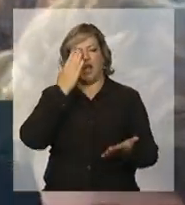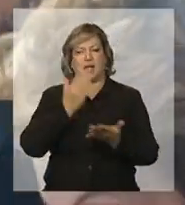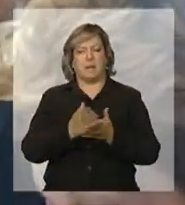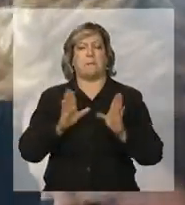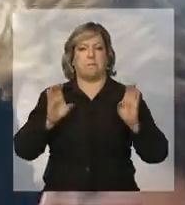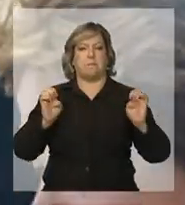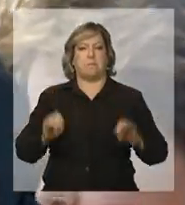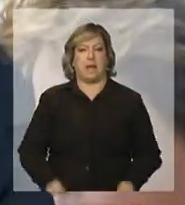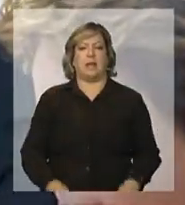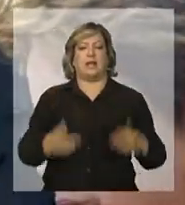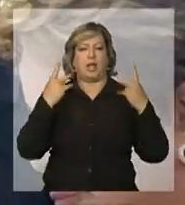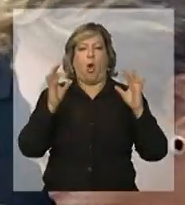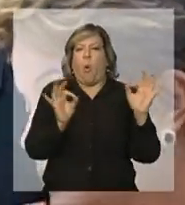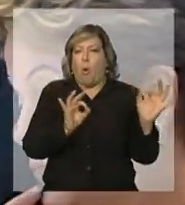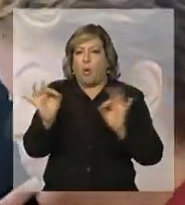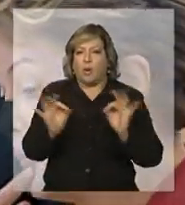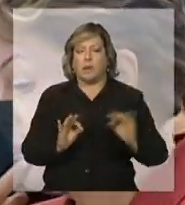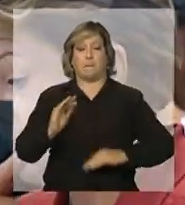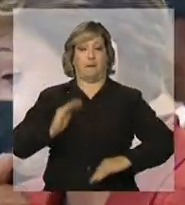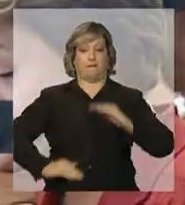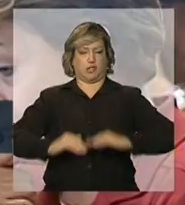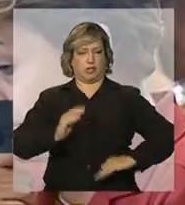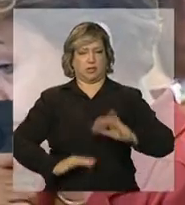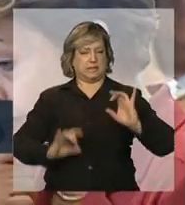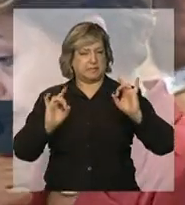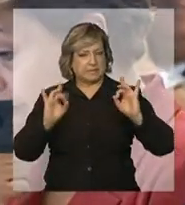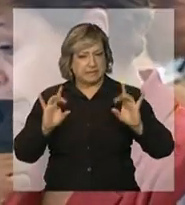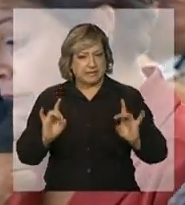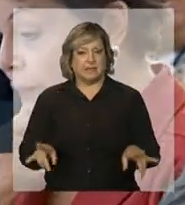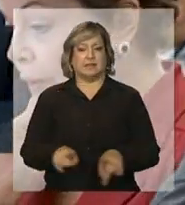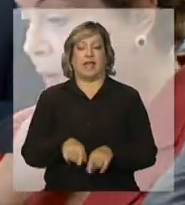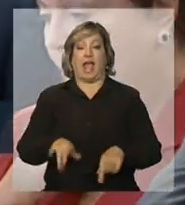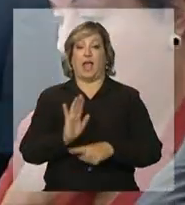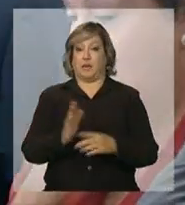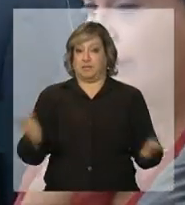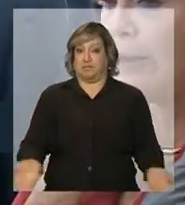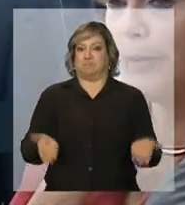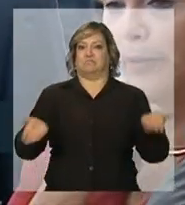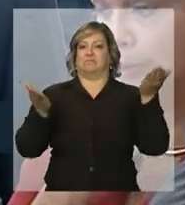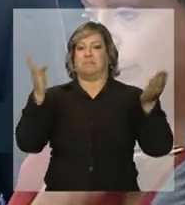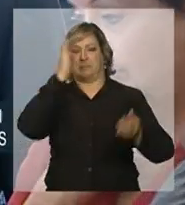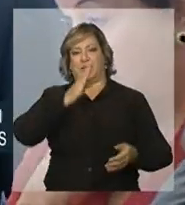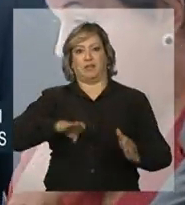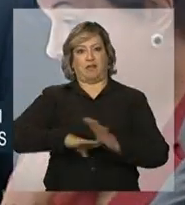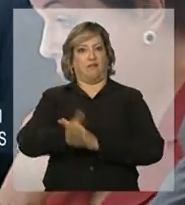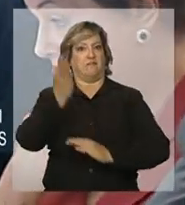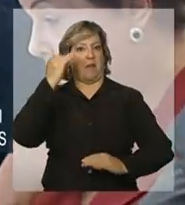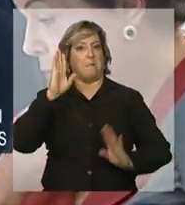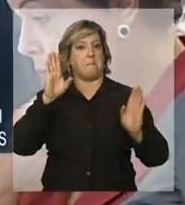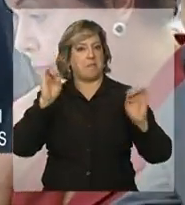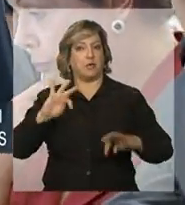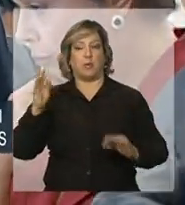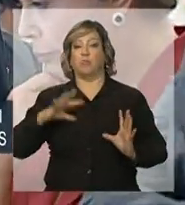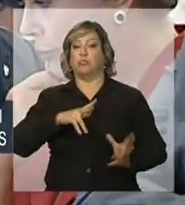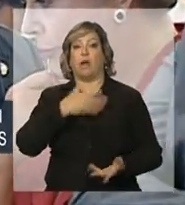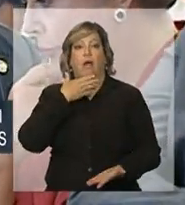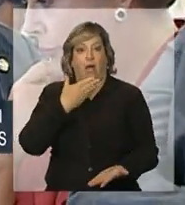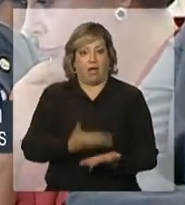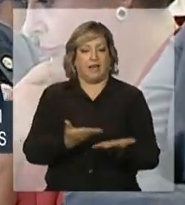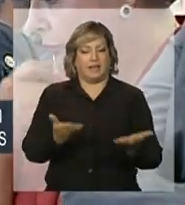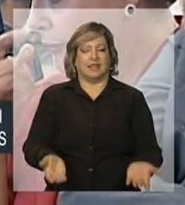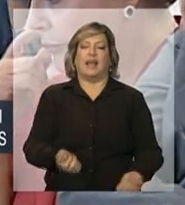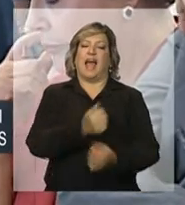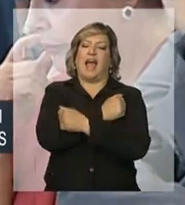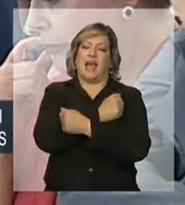organizado, muito profissional e que elevará o nosso país em todo o mundo. Portanto, quero